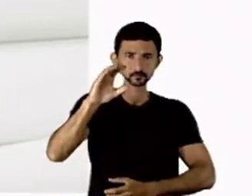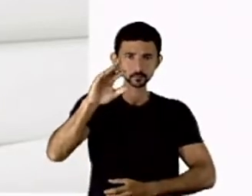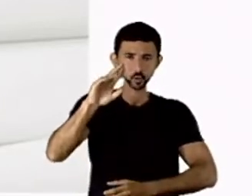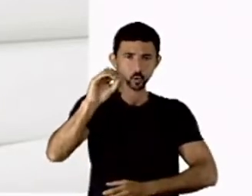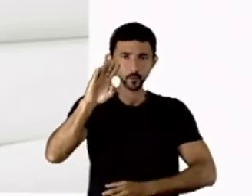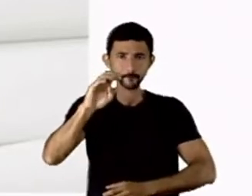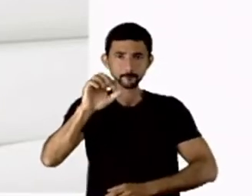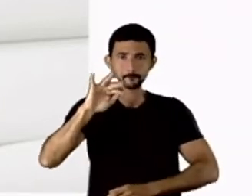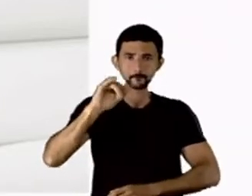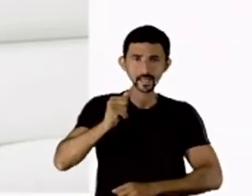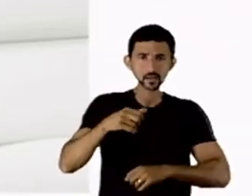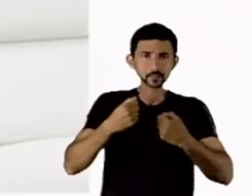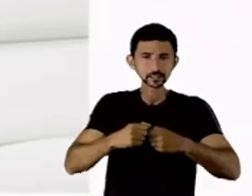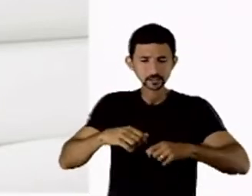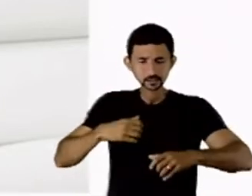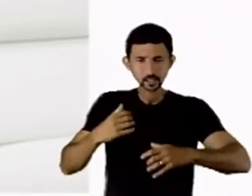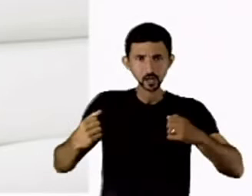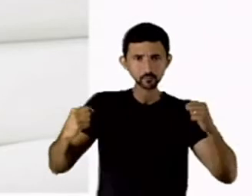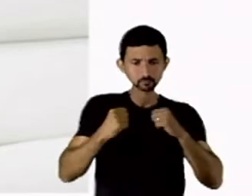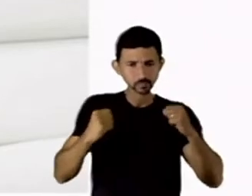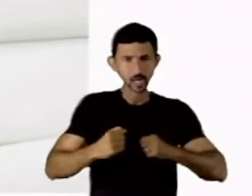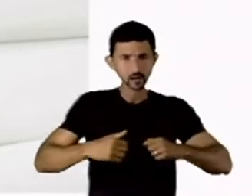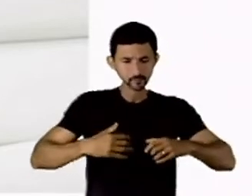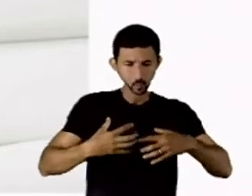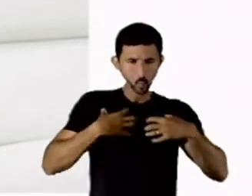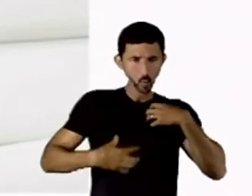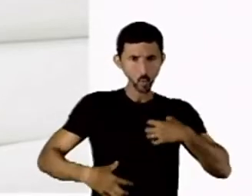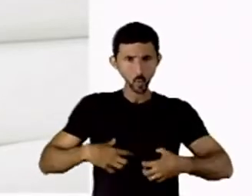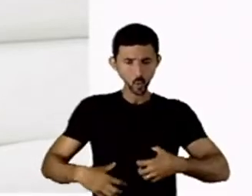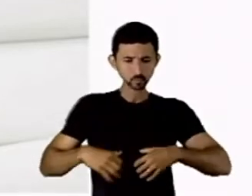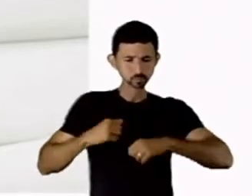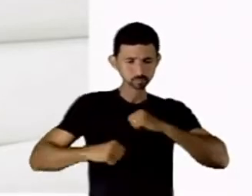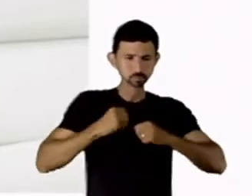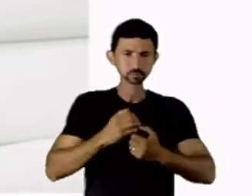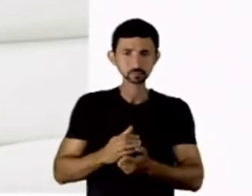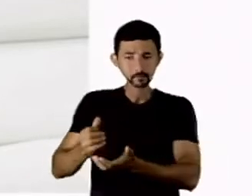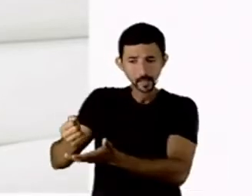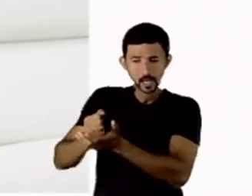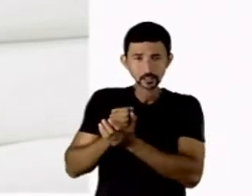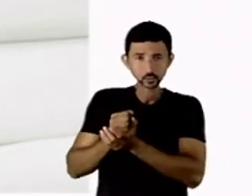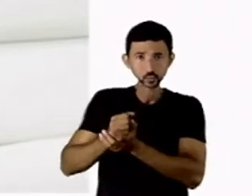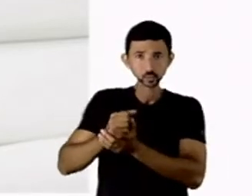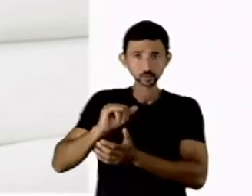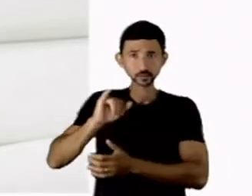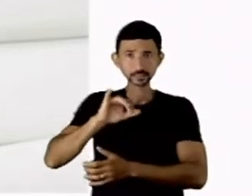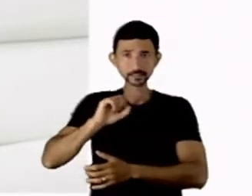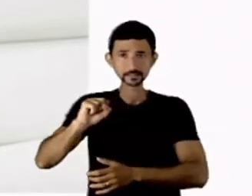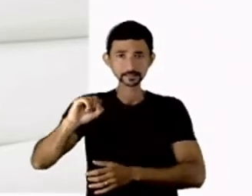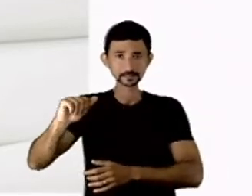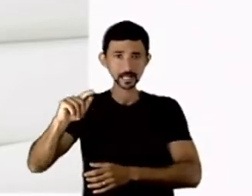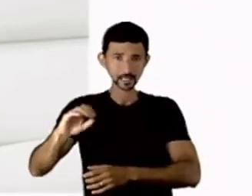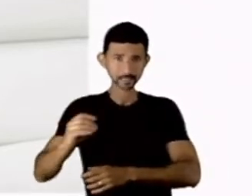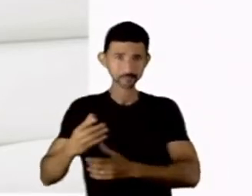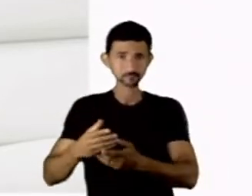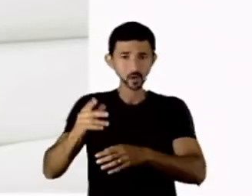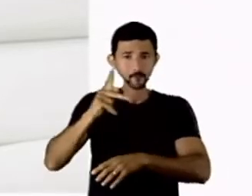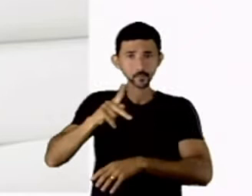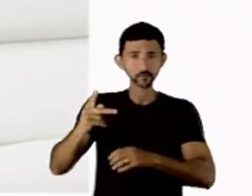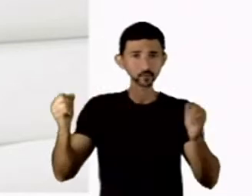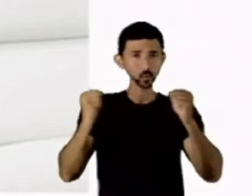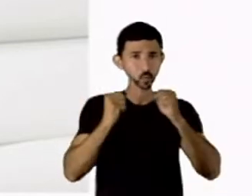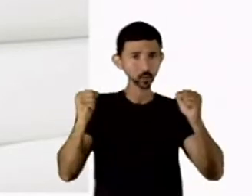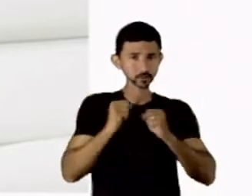seu condicionamento físico. Por isso, pediu ajuda a Isaac, seu professor de educação